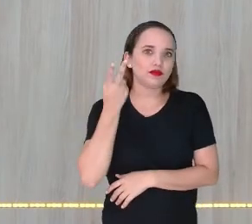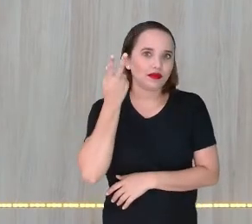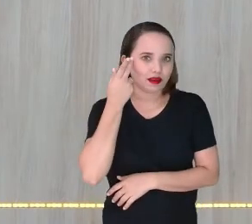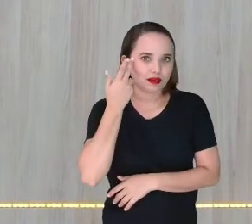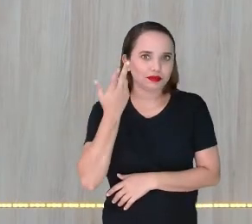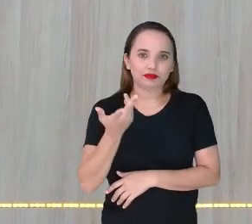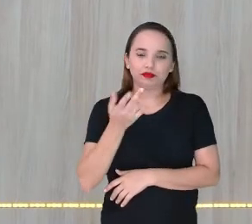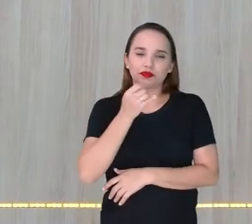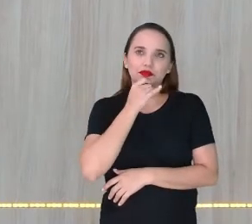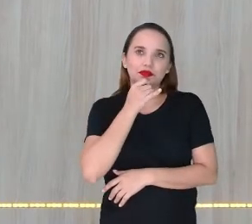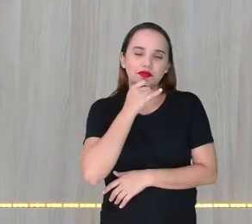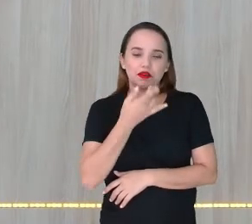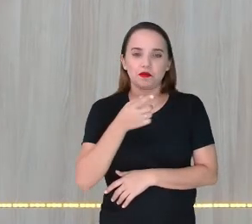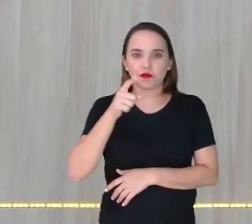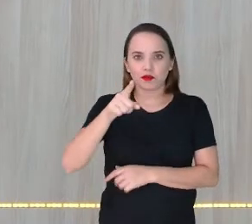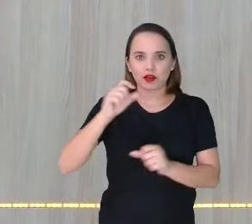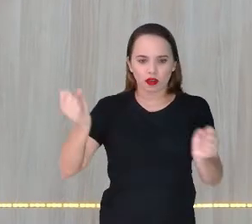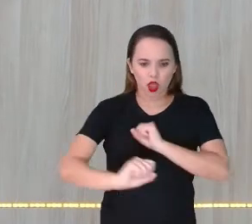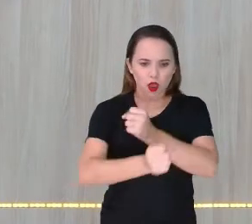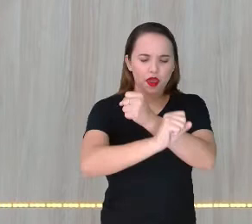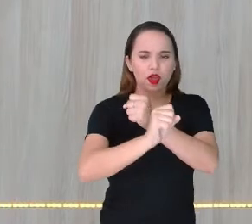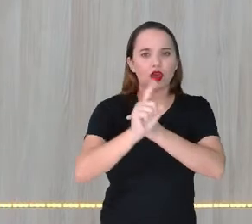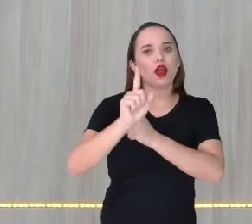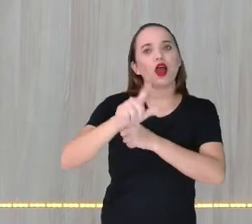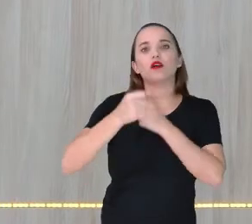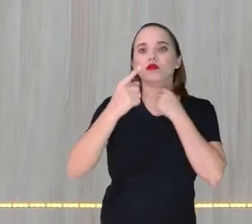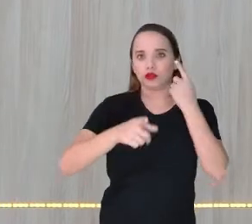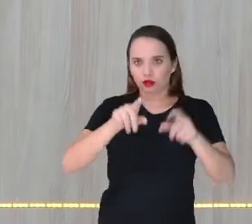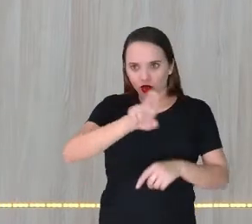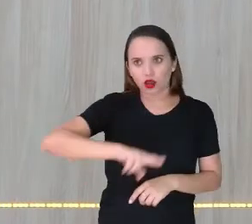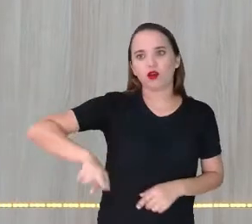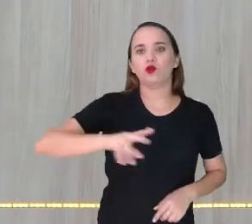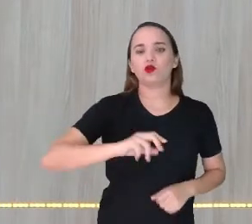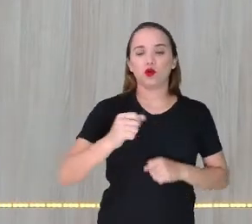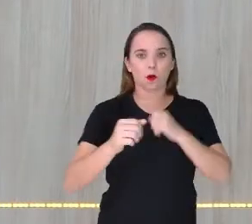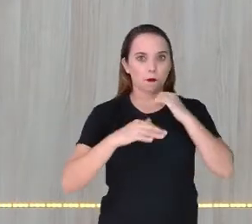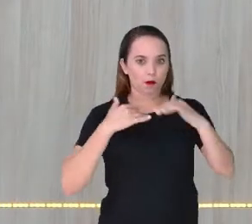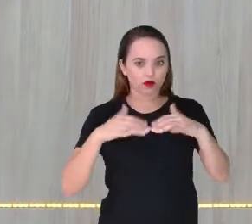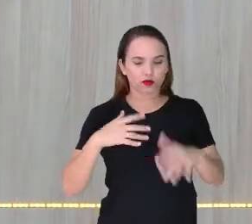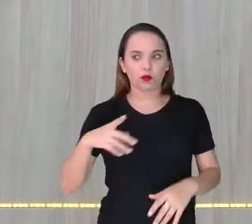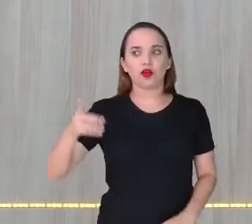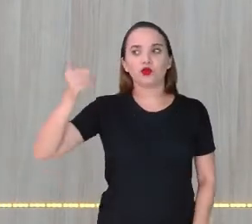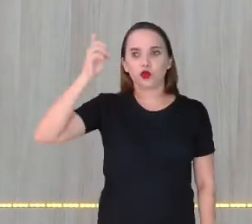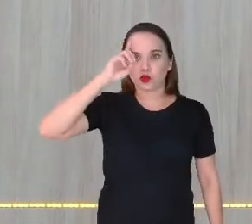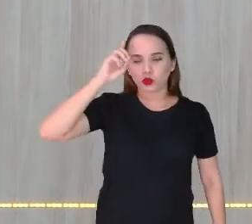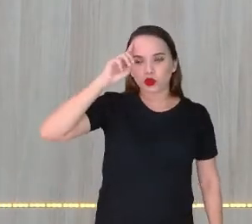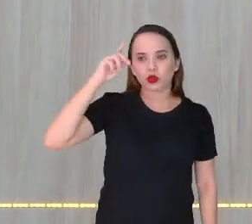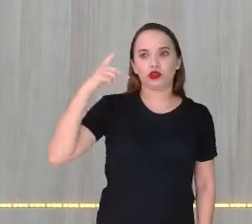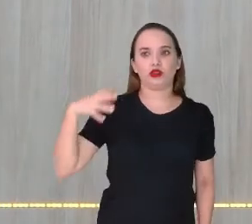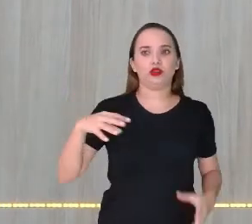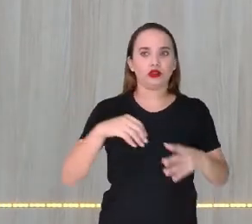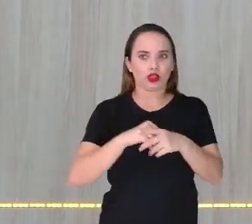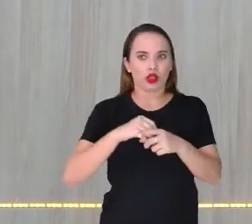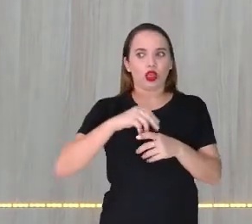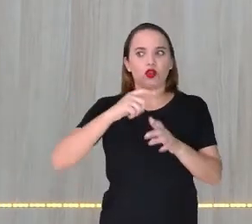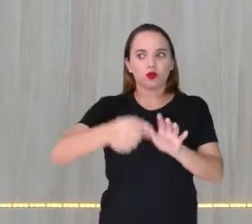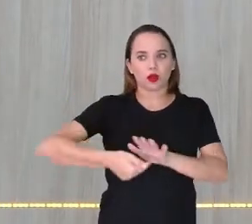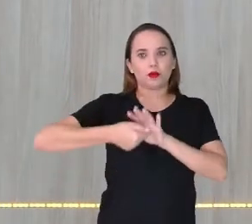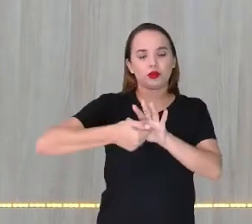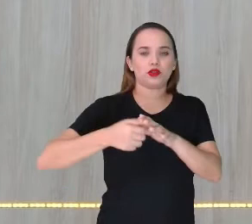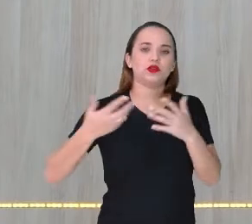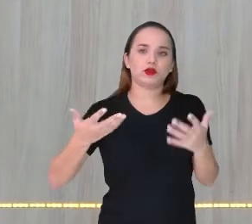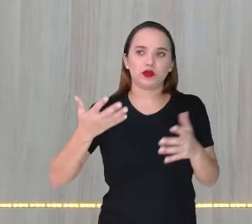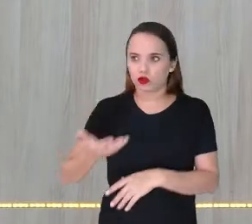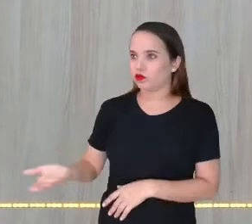você vai fazer no palco. Então, você está utilizando um movimento do dia a dia ali dentro do espetáculo. E aí foi através